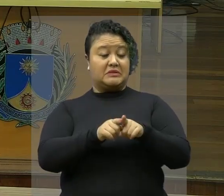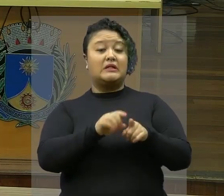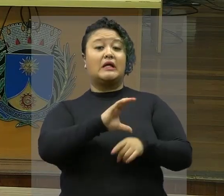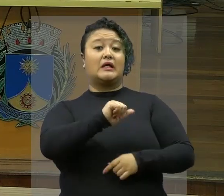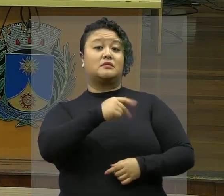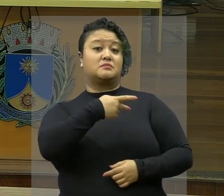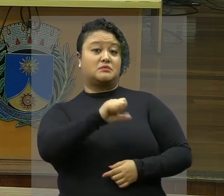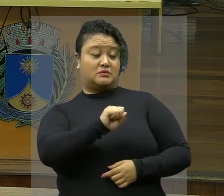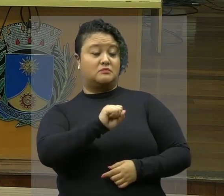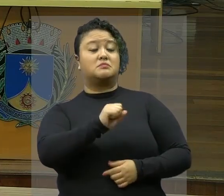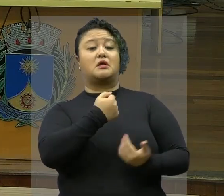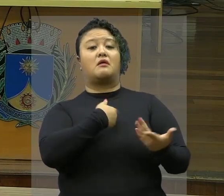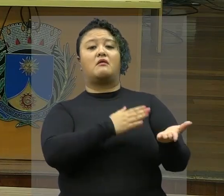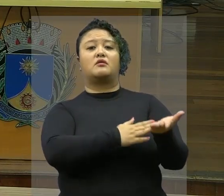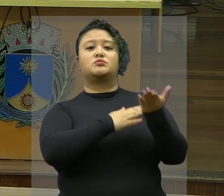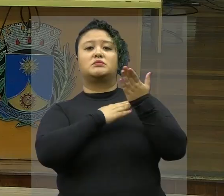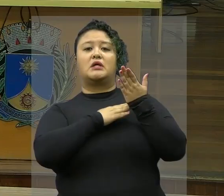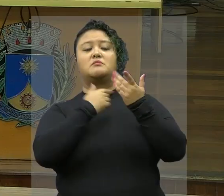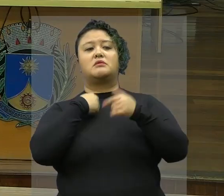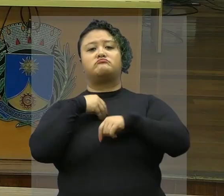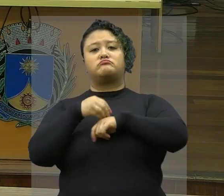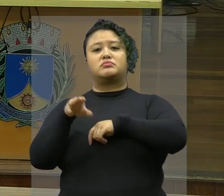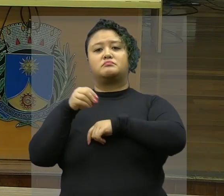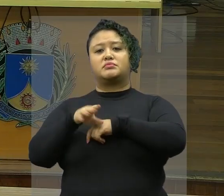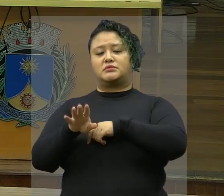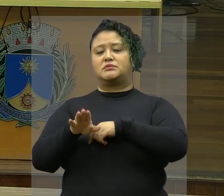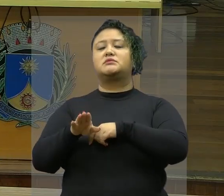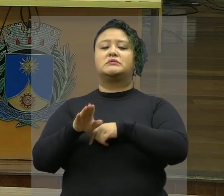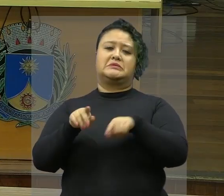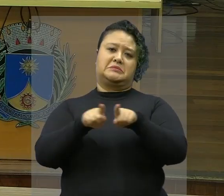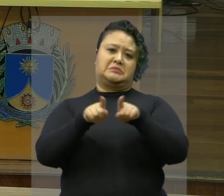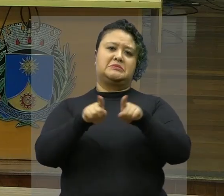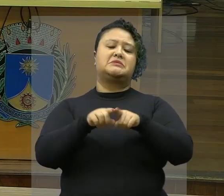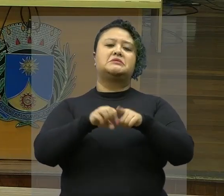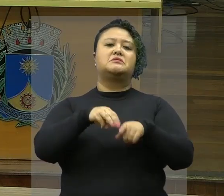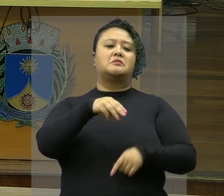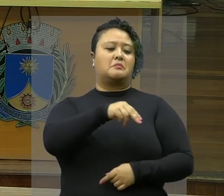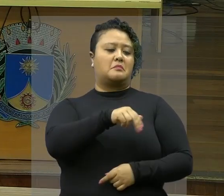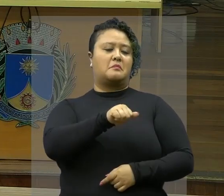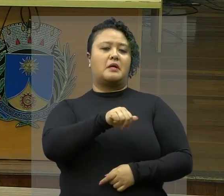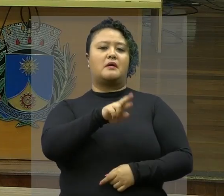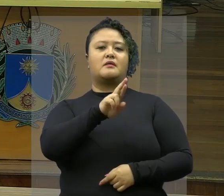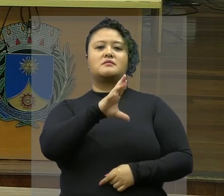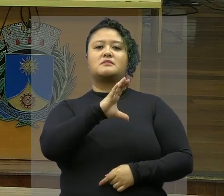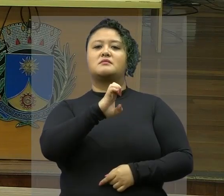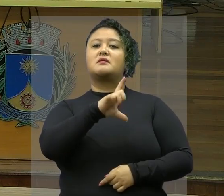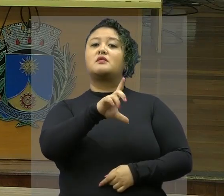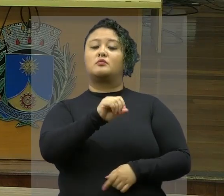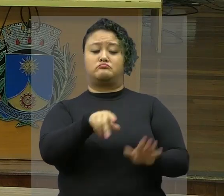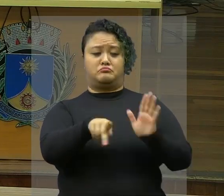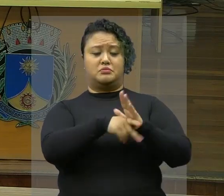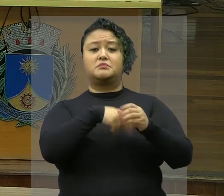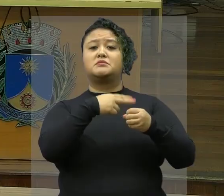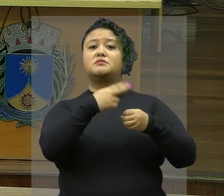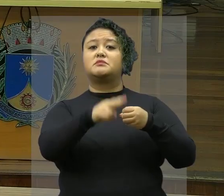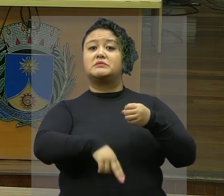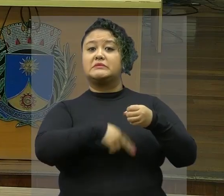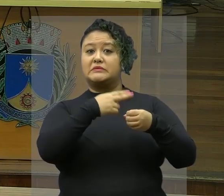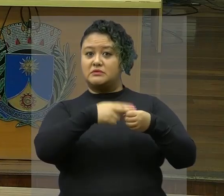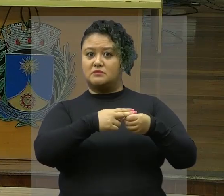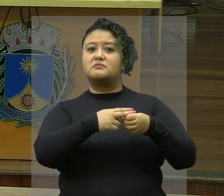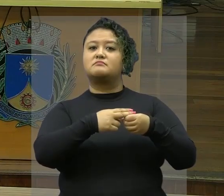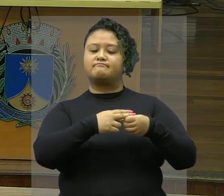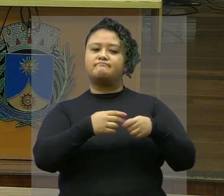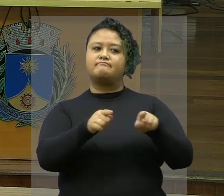para dar essa diretriz. Também Marcelo da Unesp, que já tem todo um trabalho que faz com a dependência,